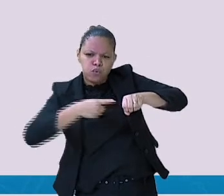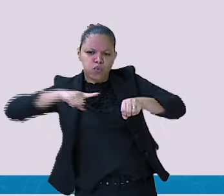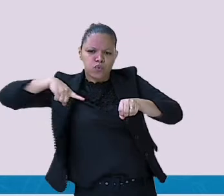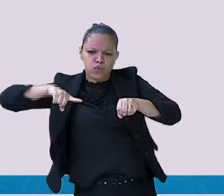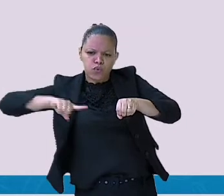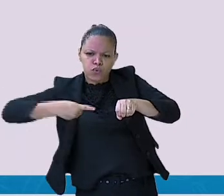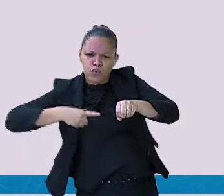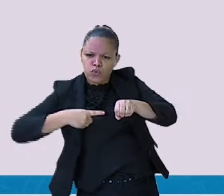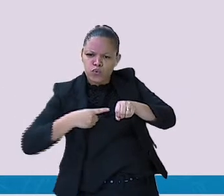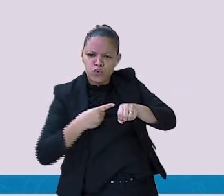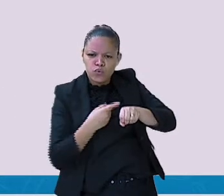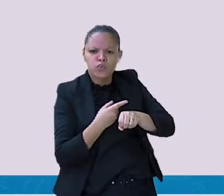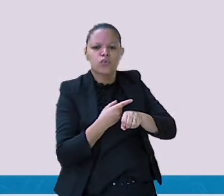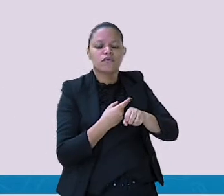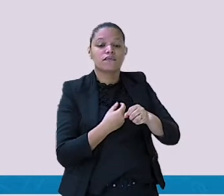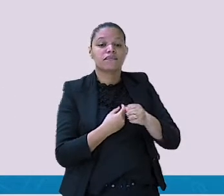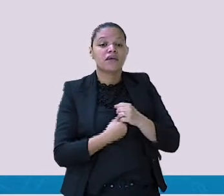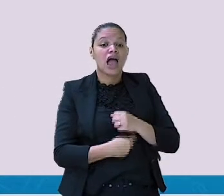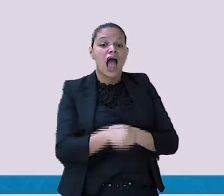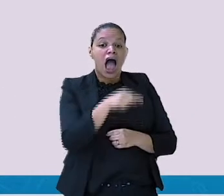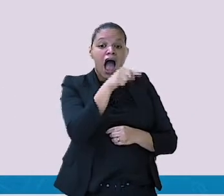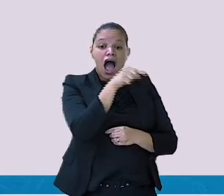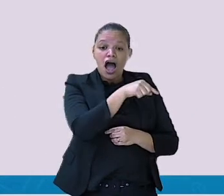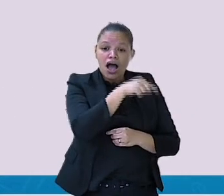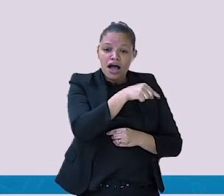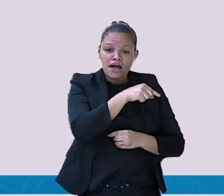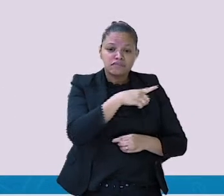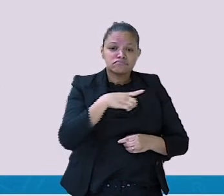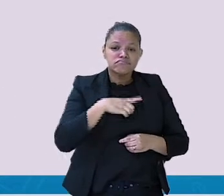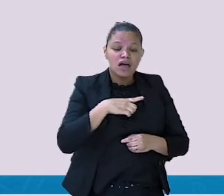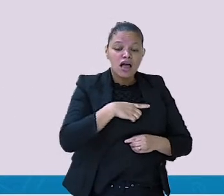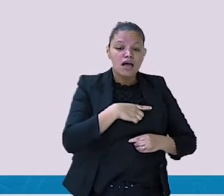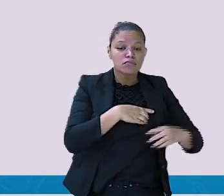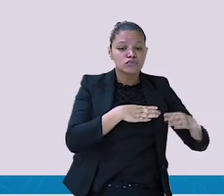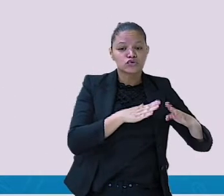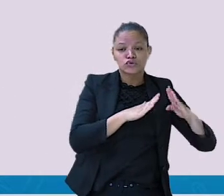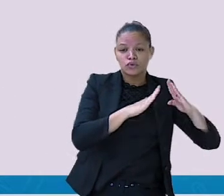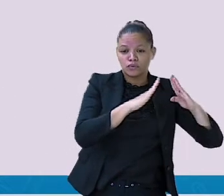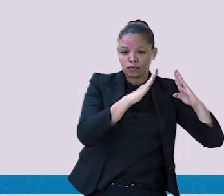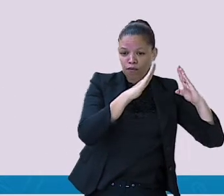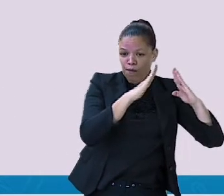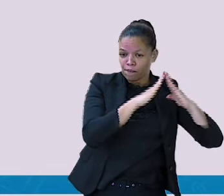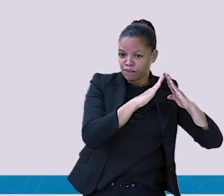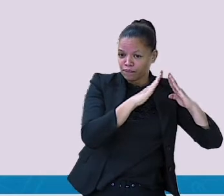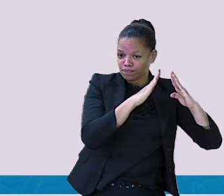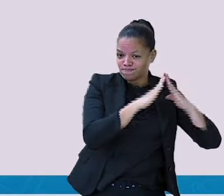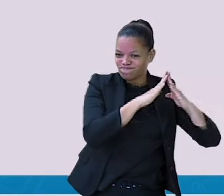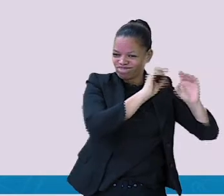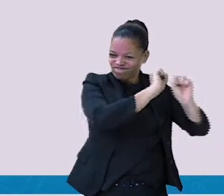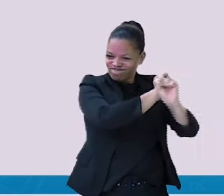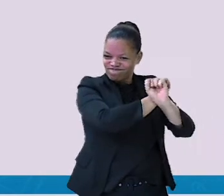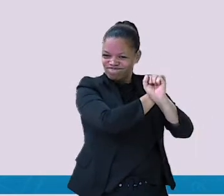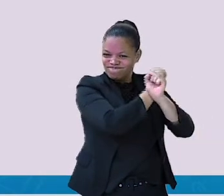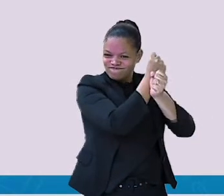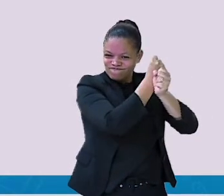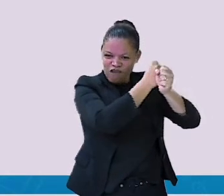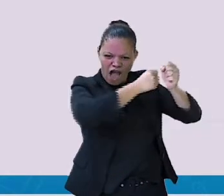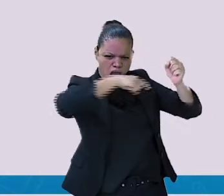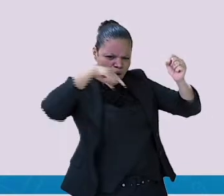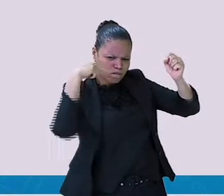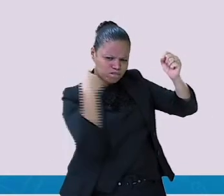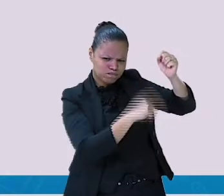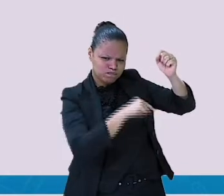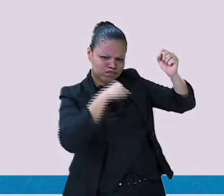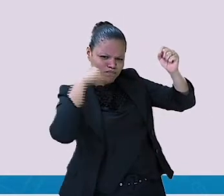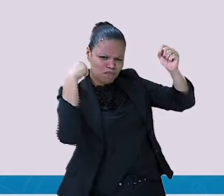quê? As senzalas, aonde os escravos ficavam, né? Então eles moravam ali, ficavam ali, eram alimentados